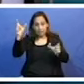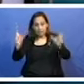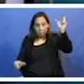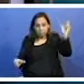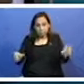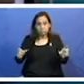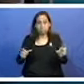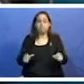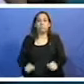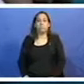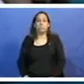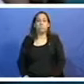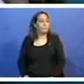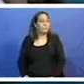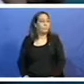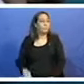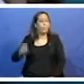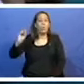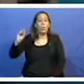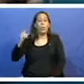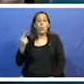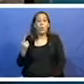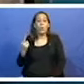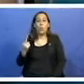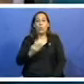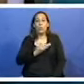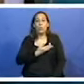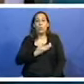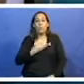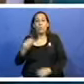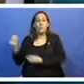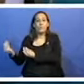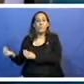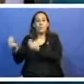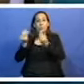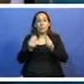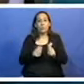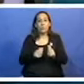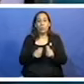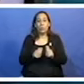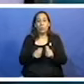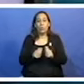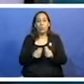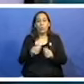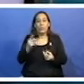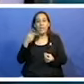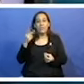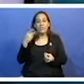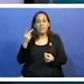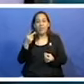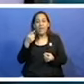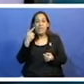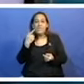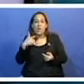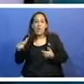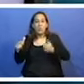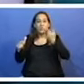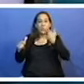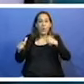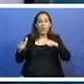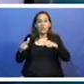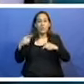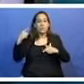um outro amigo veio lá do norte, lá da onde a Érica Montenegro veio, e aí ele vai falar com um sotaque